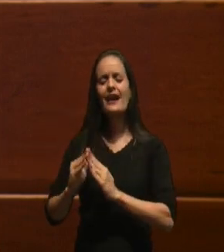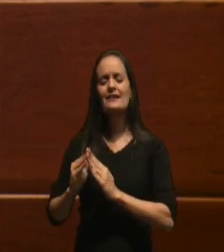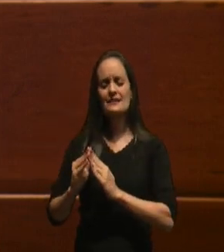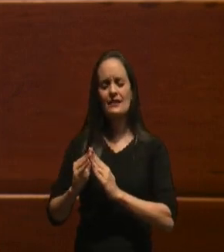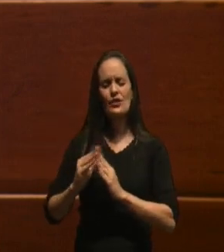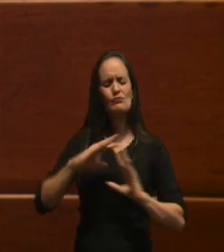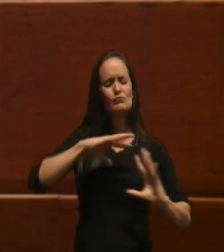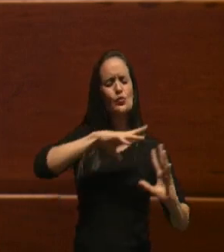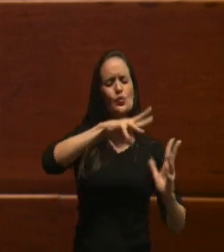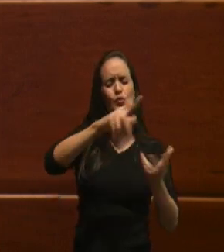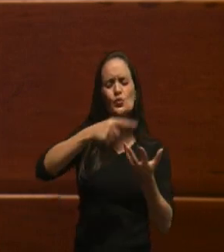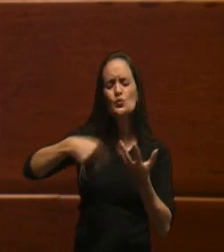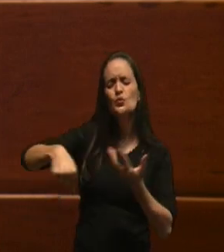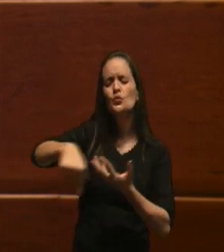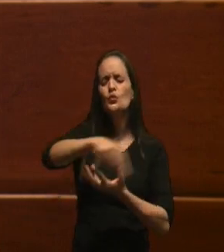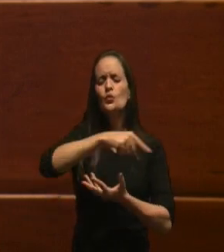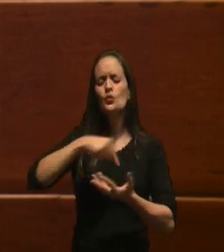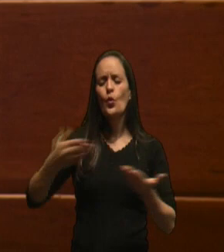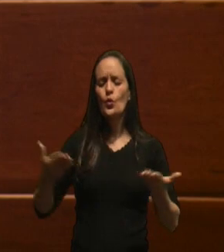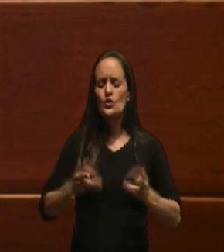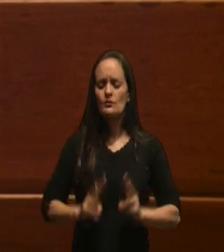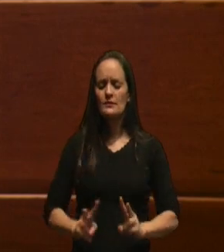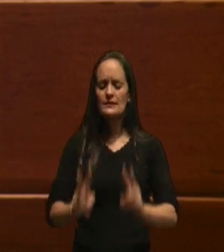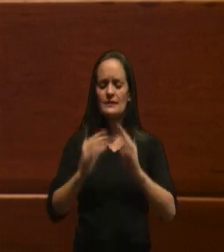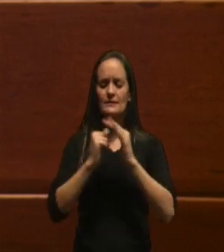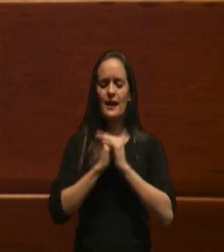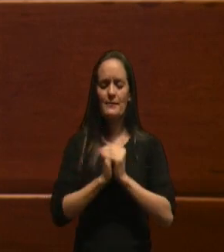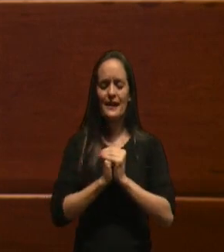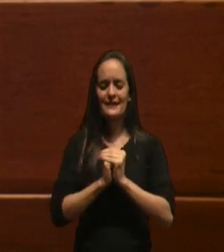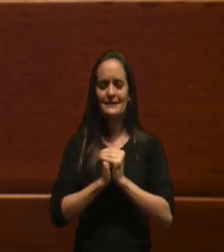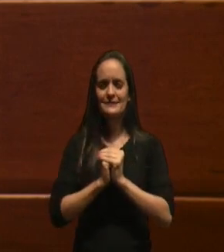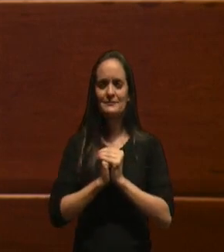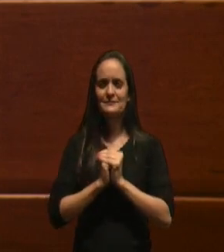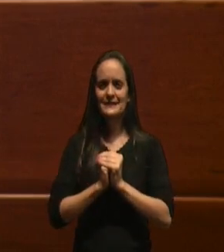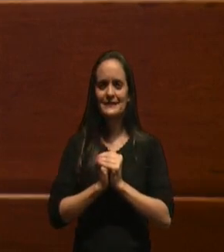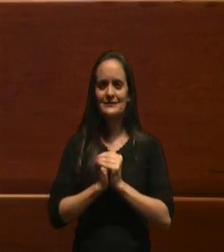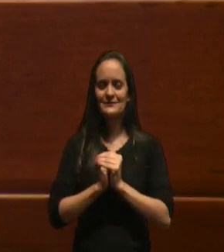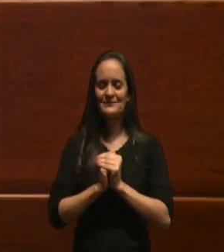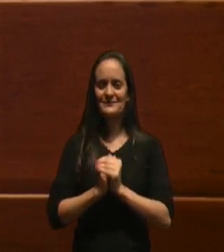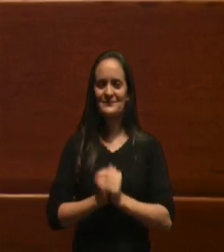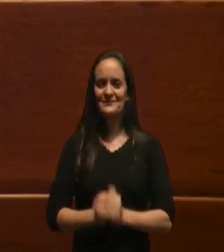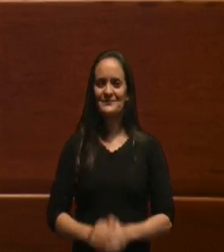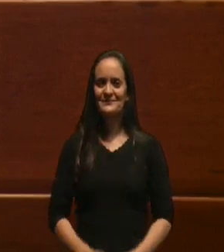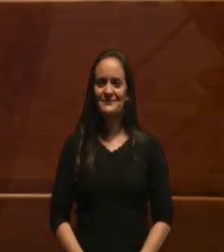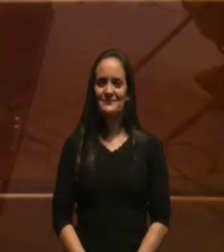amém, planeta, hoje e para todo sempre. Amém e amém. Amém.